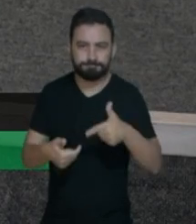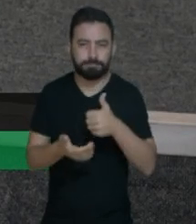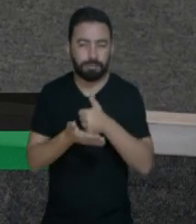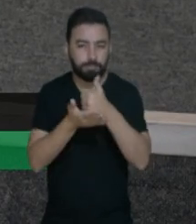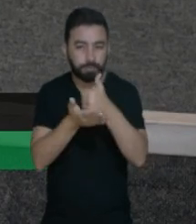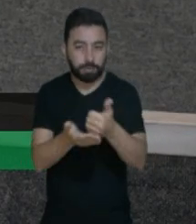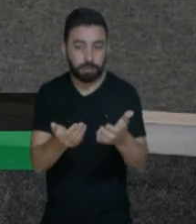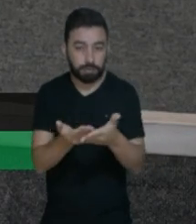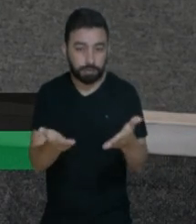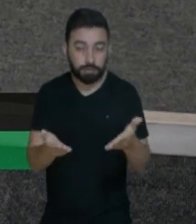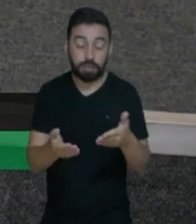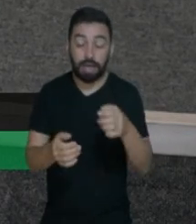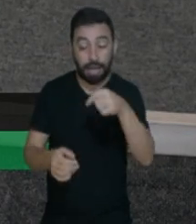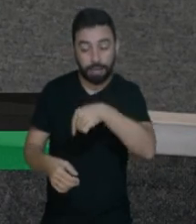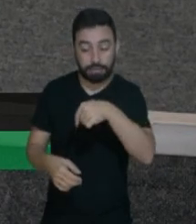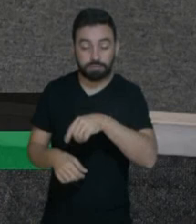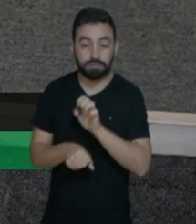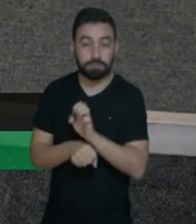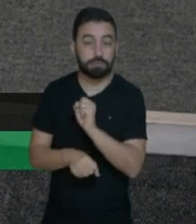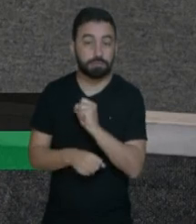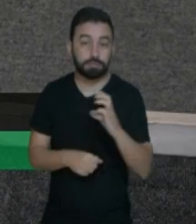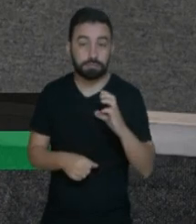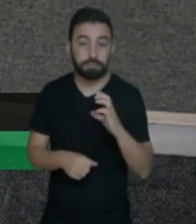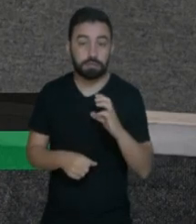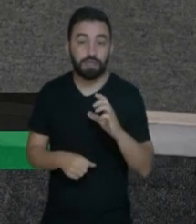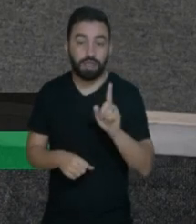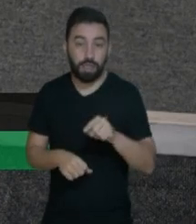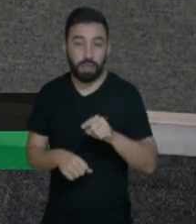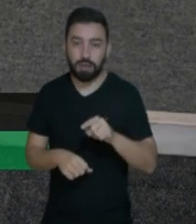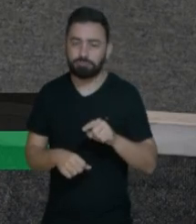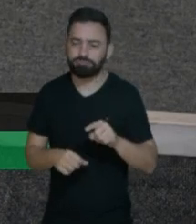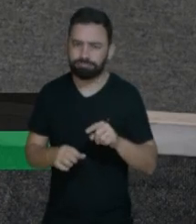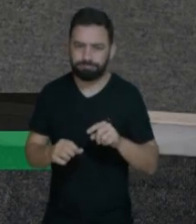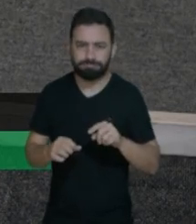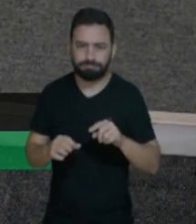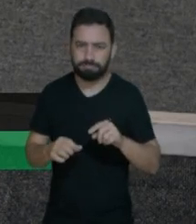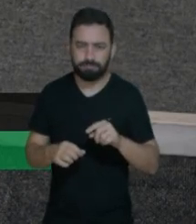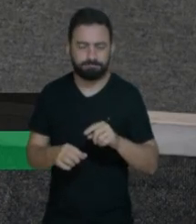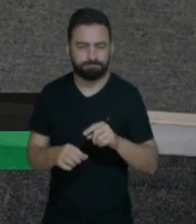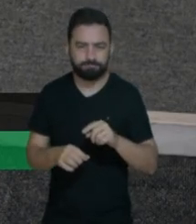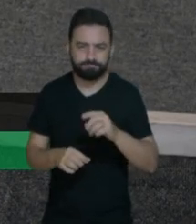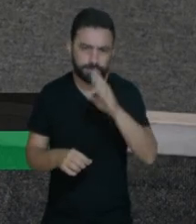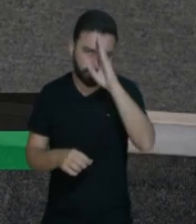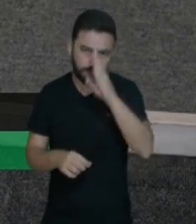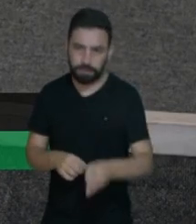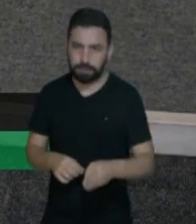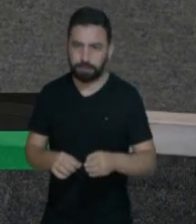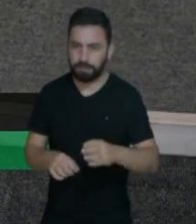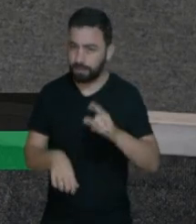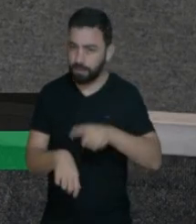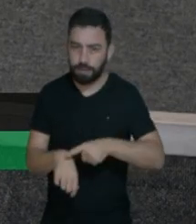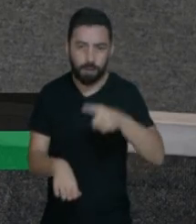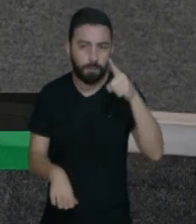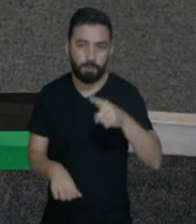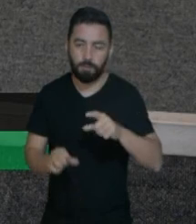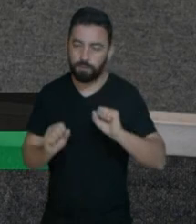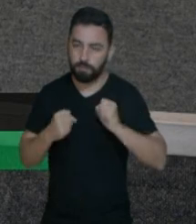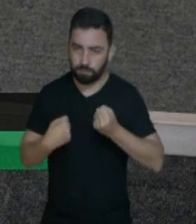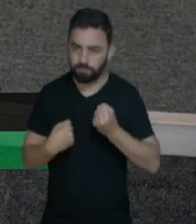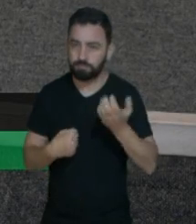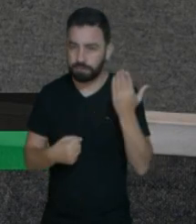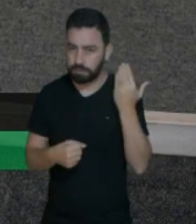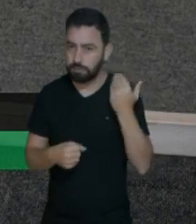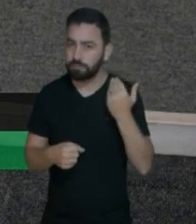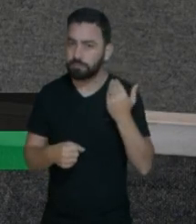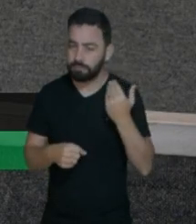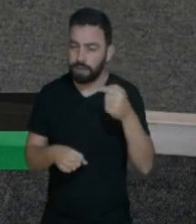o Estado de Santa Catarina É bom que se diga teve uma ação muito incisiva muito pronta muito emergente em relação a isso